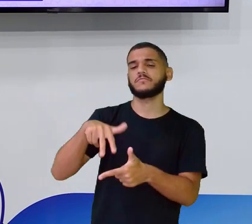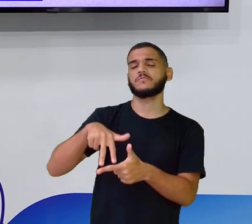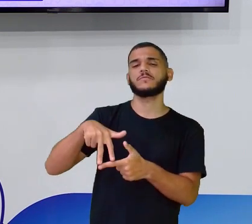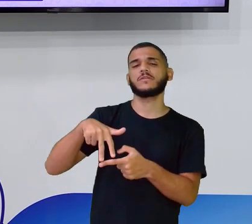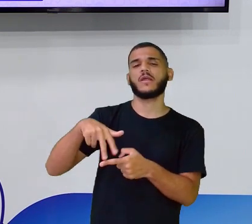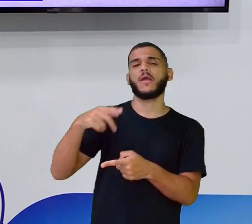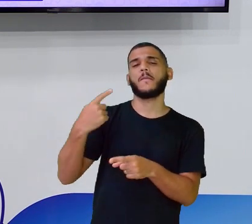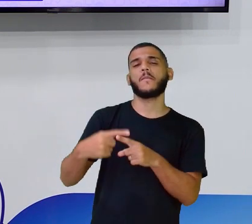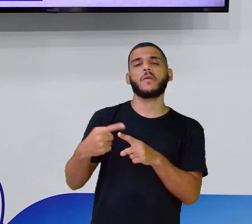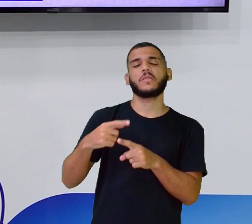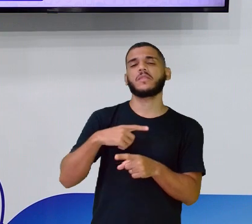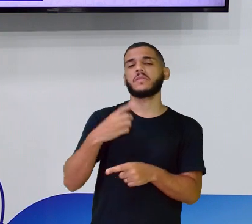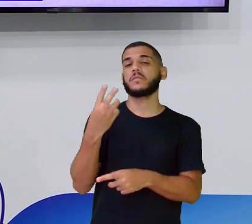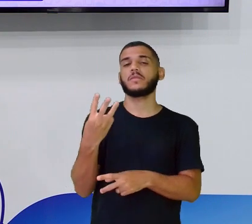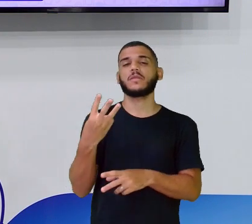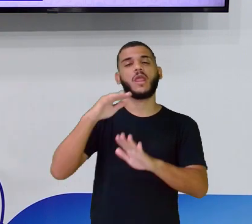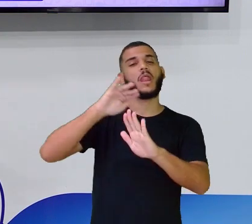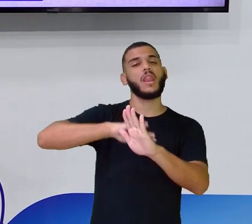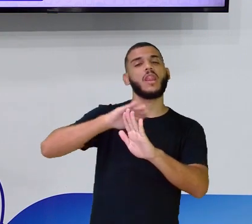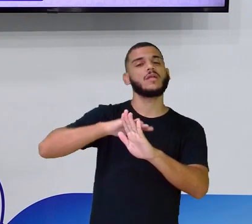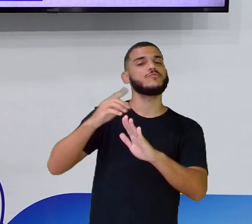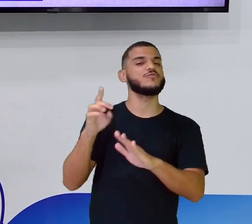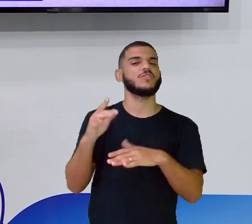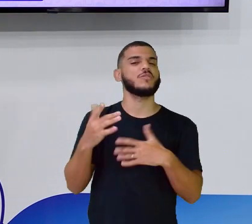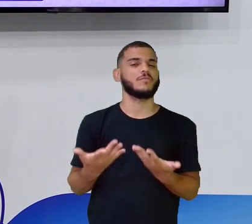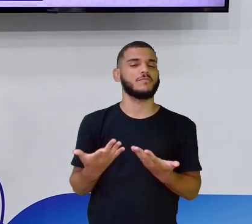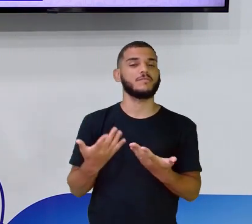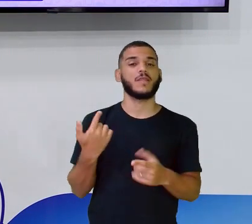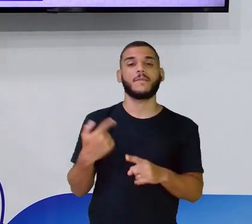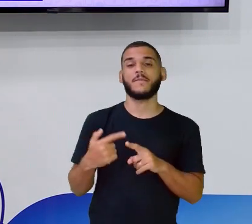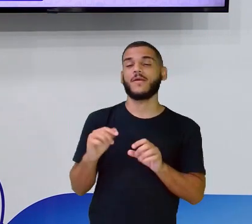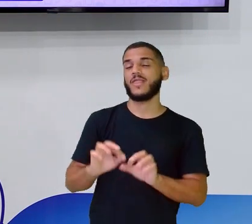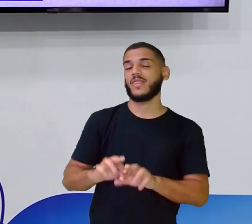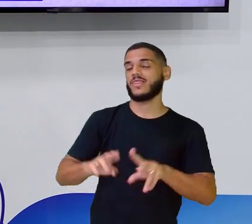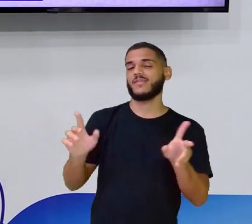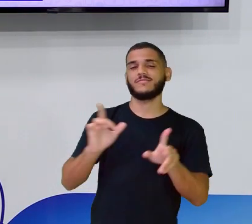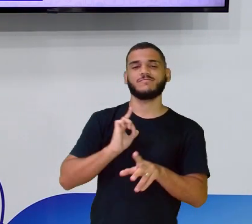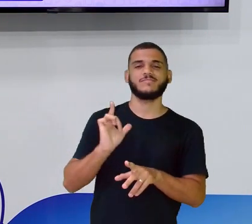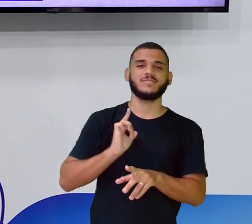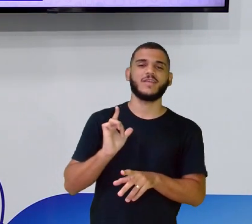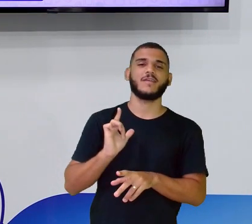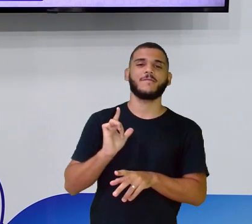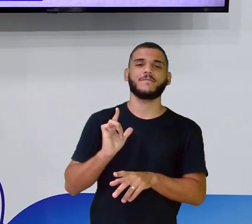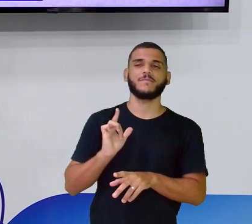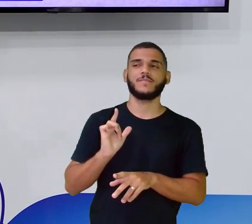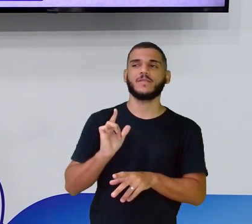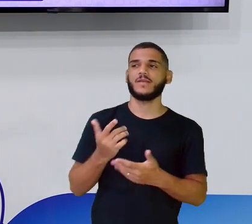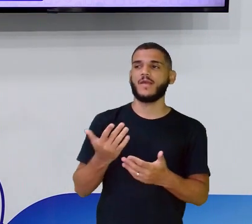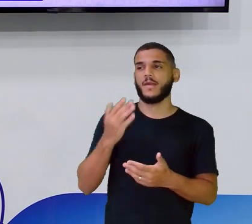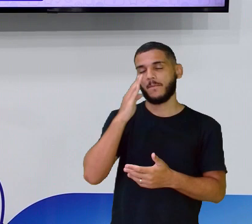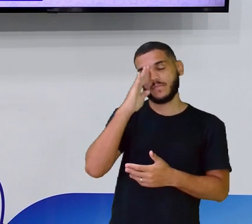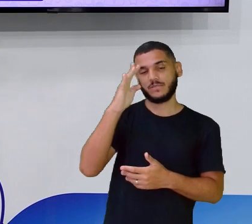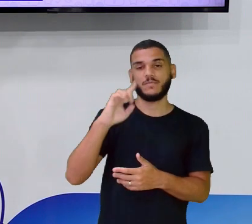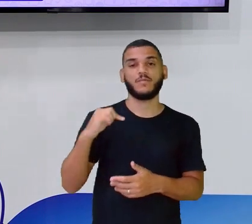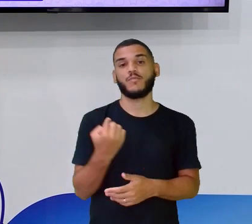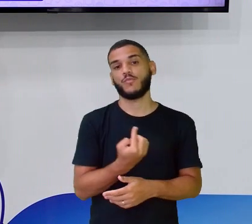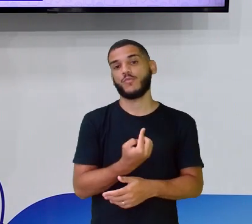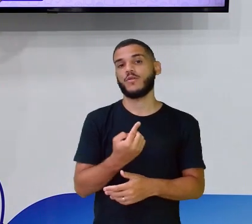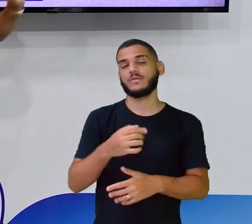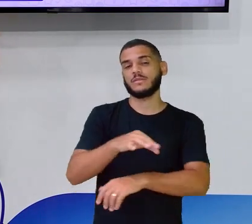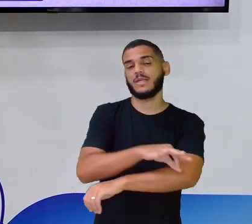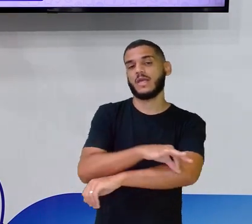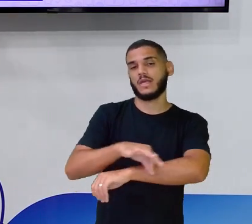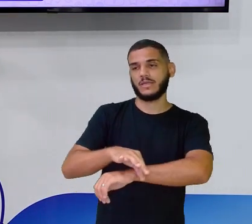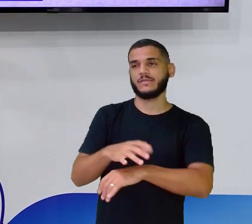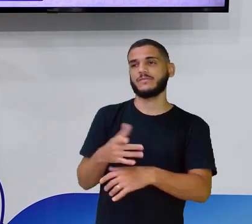3 lados? Ele faz toda a diferença, principalmente na nossa arquitetura. Eu vou começar falando